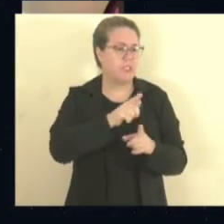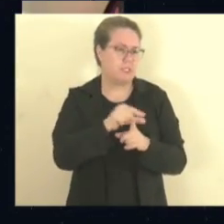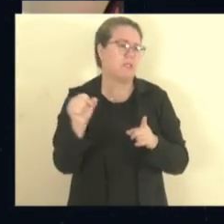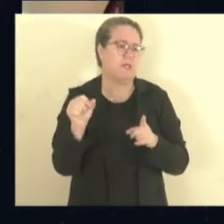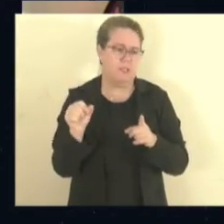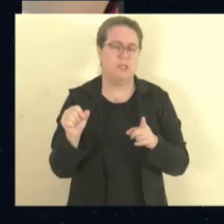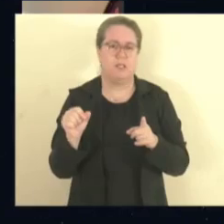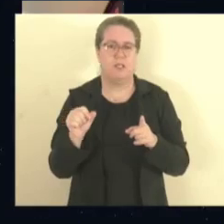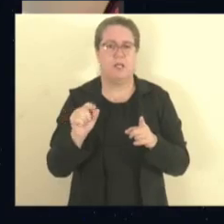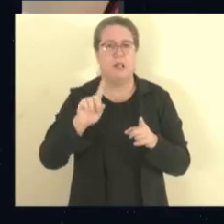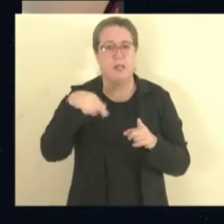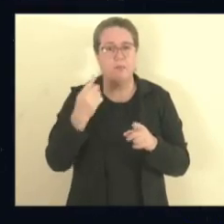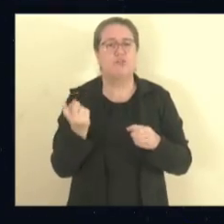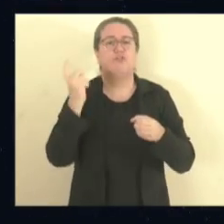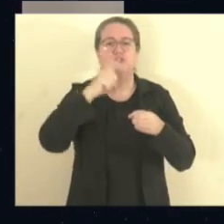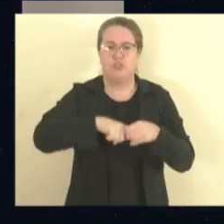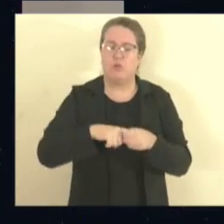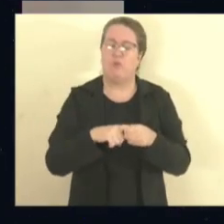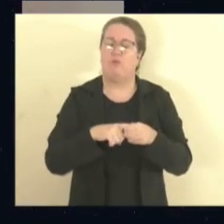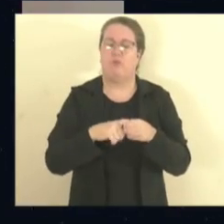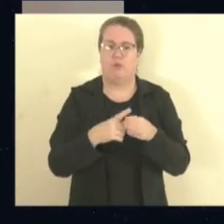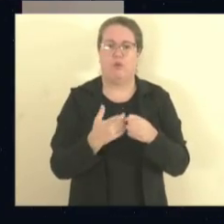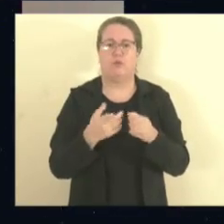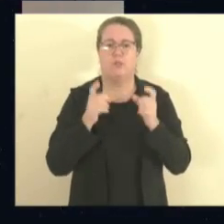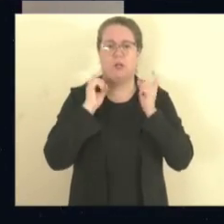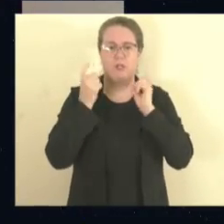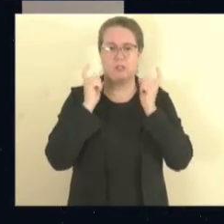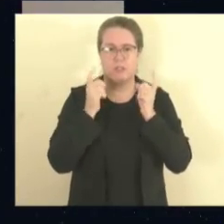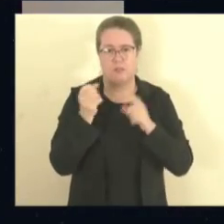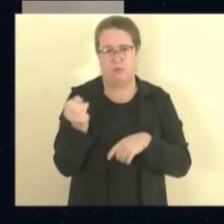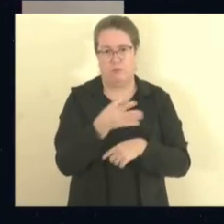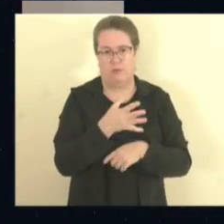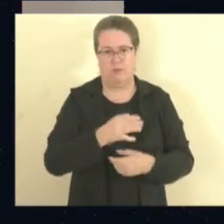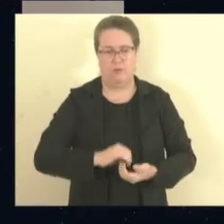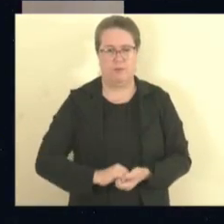entrem novamente. Muito obrigado, está encerrada a sessão.